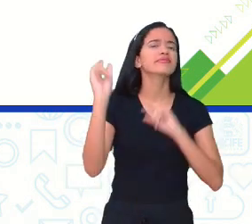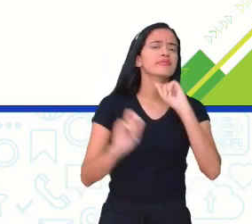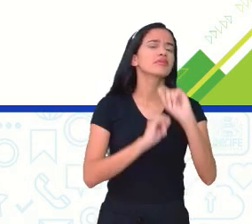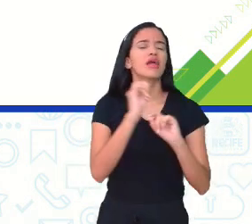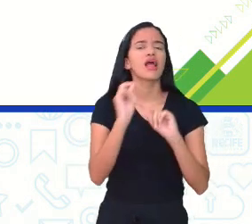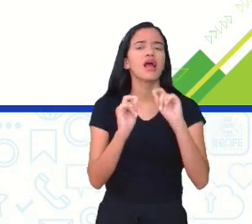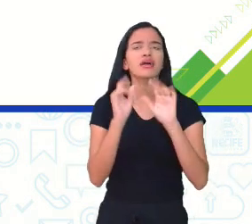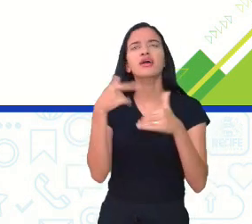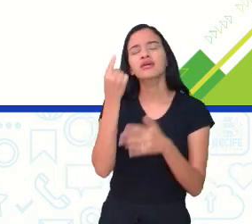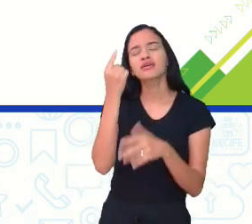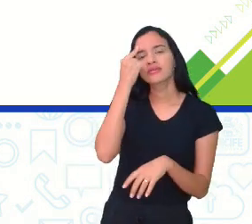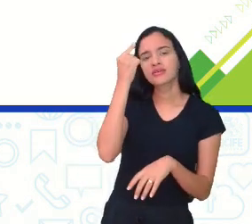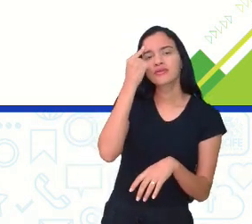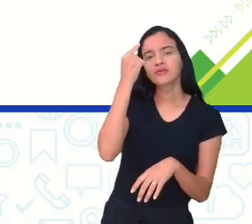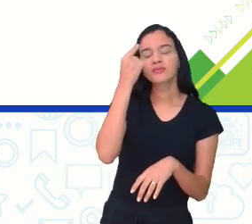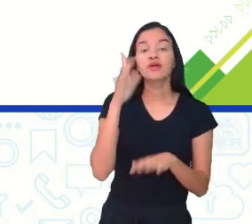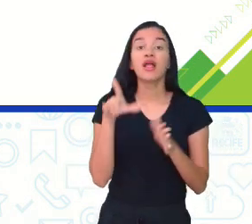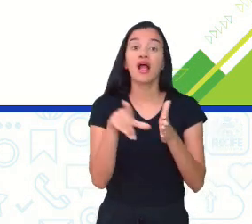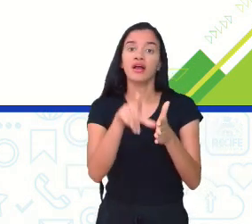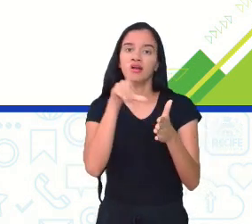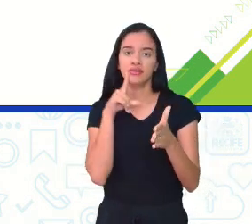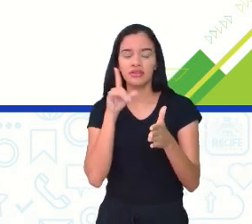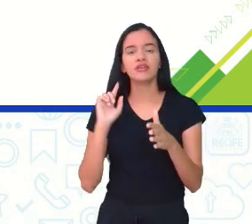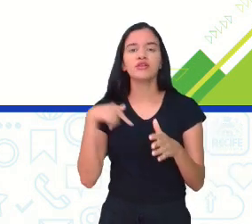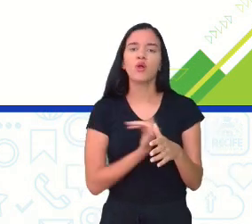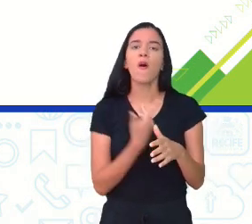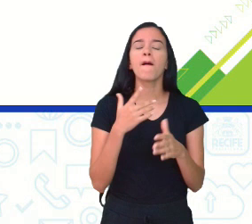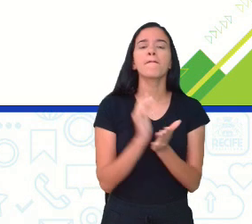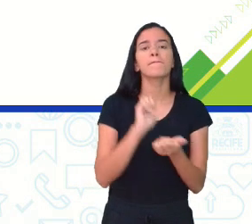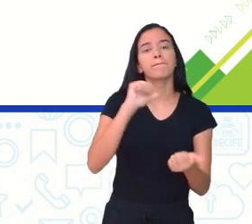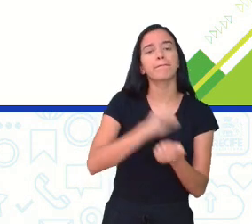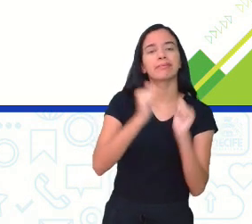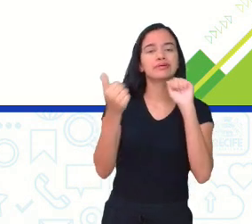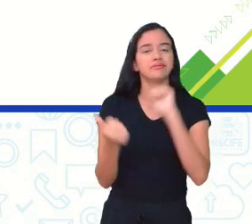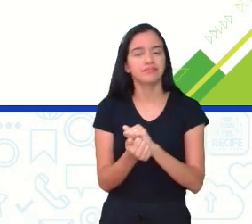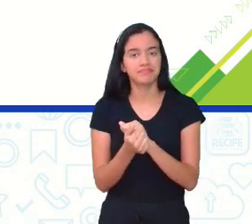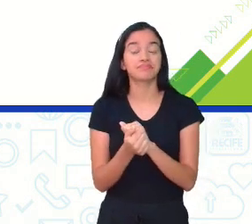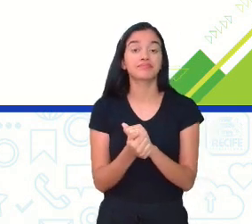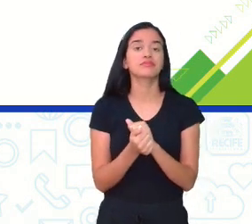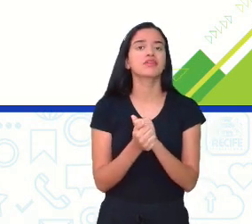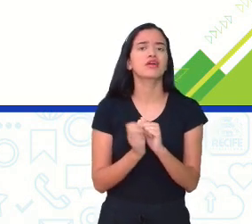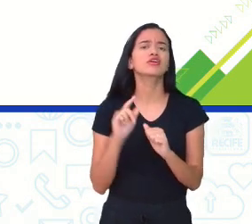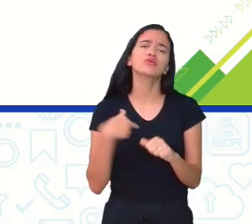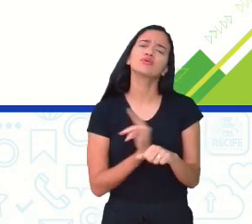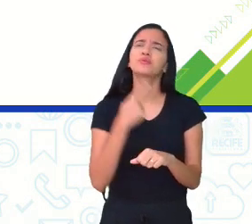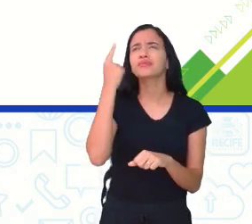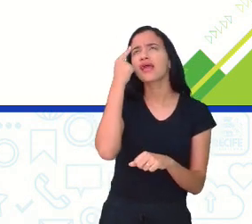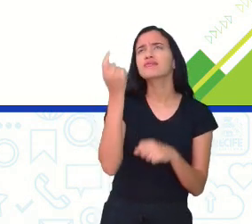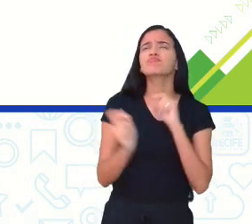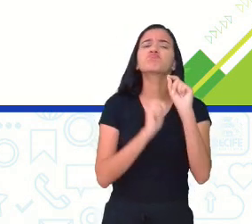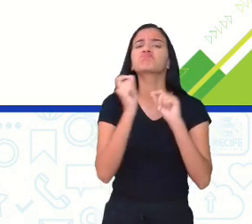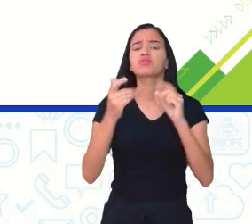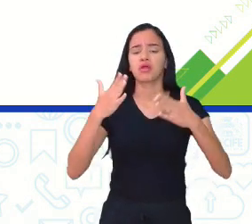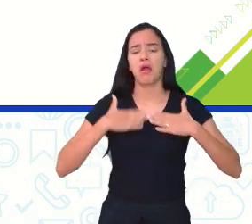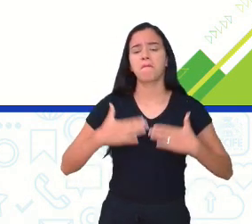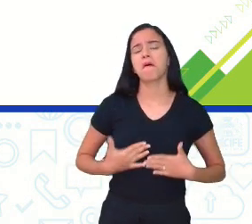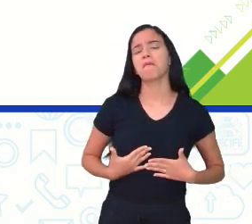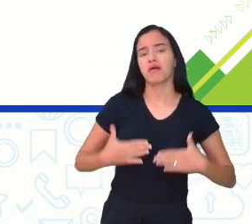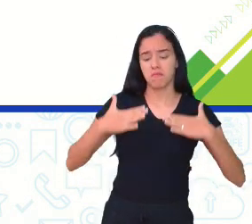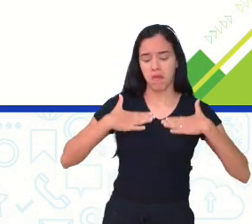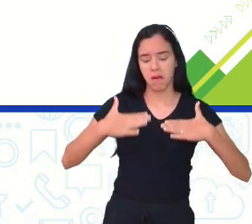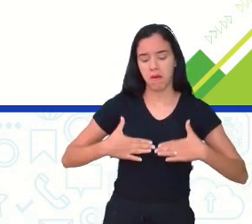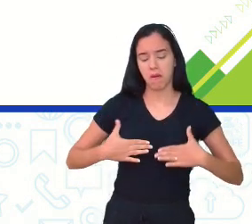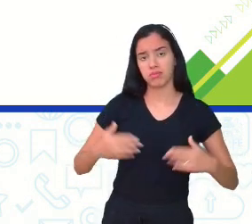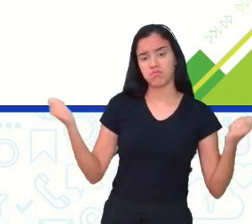já pensar, antes de a gente pensar nessa adaptação, né, a gente pensar o que é que são as capacidades físicas,